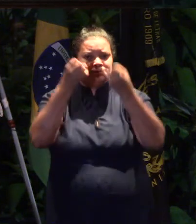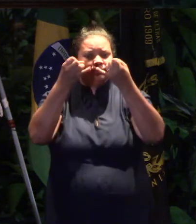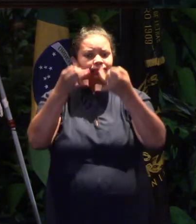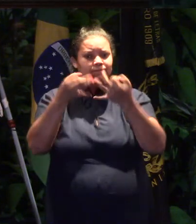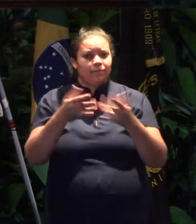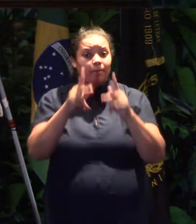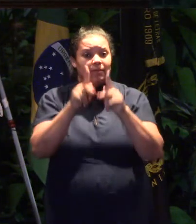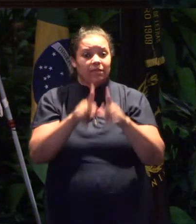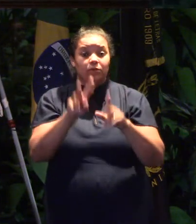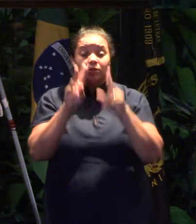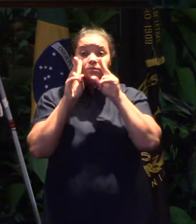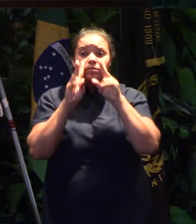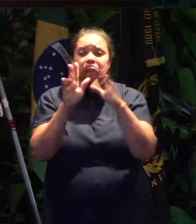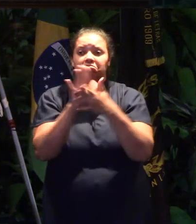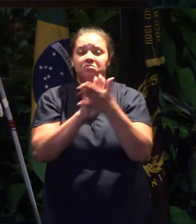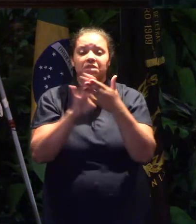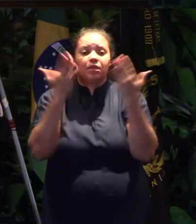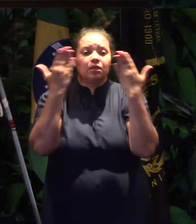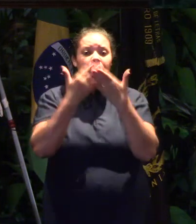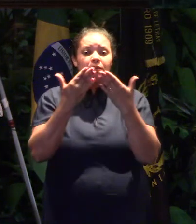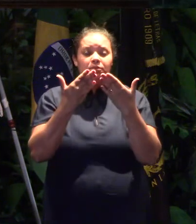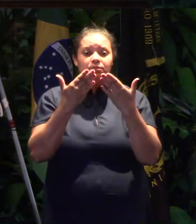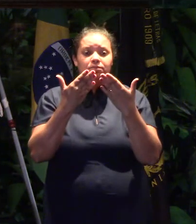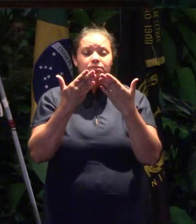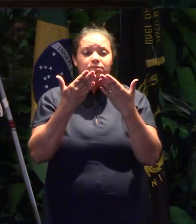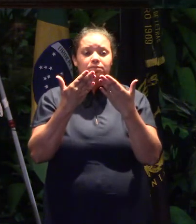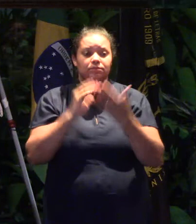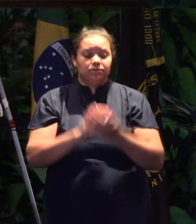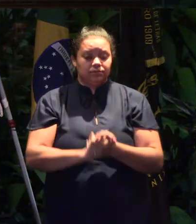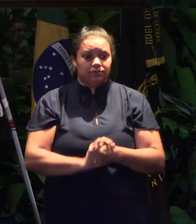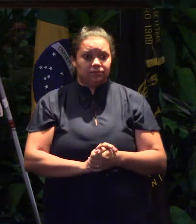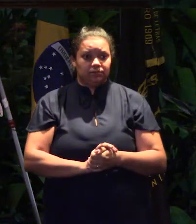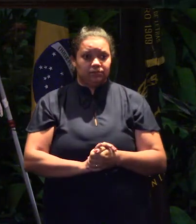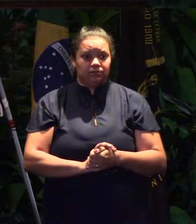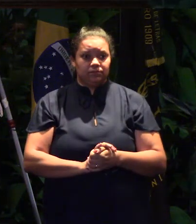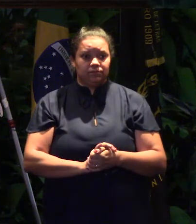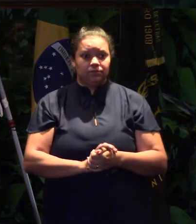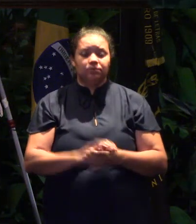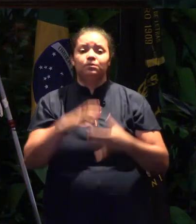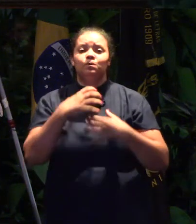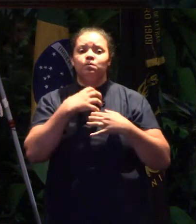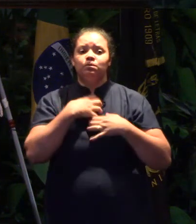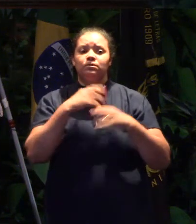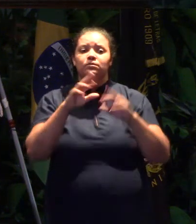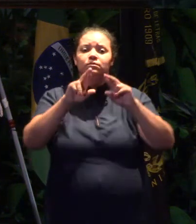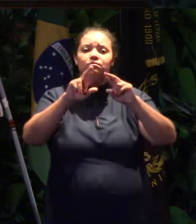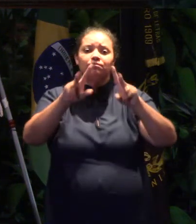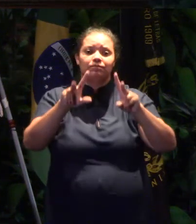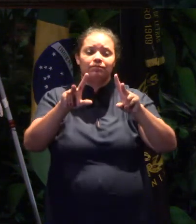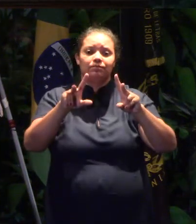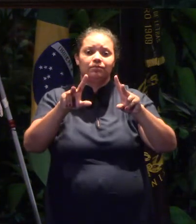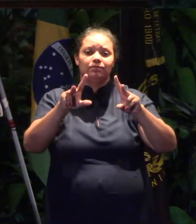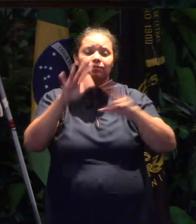que não enxerga, a moral dessa pessoa, né, é também diferenciada. É claro que ele é tudo fantasia,